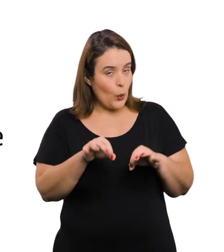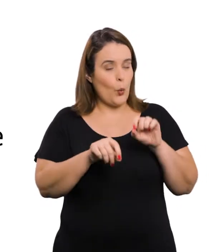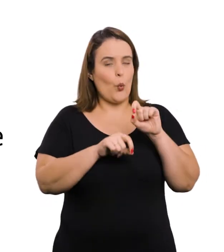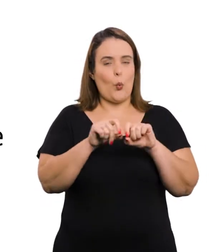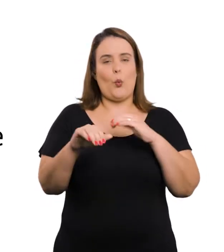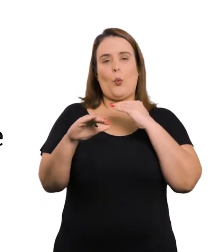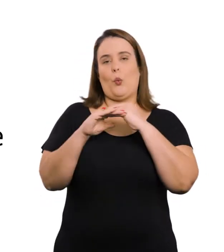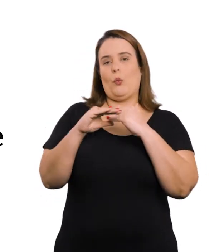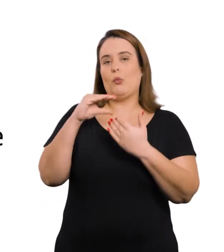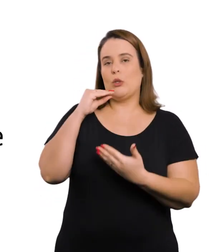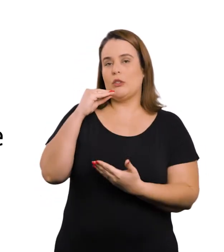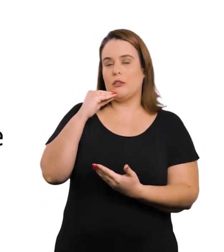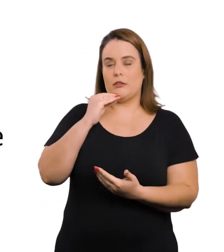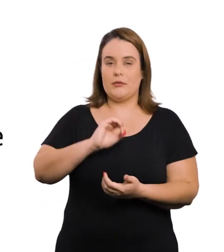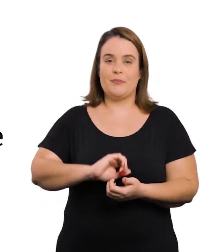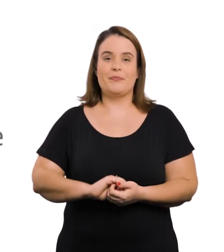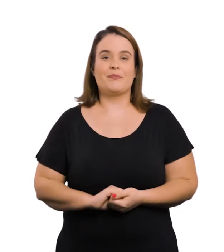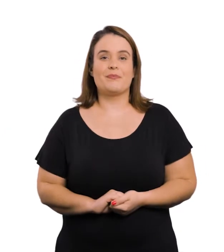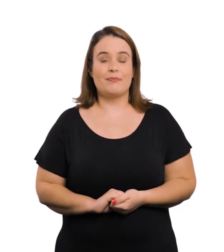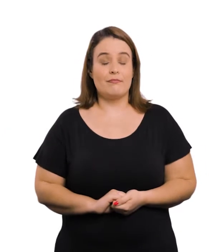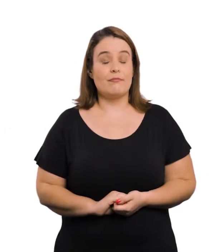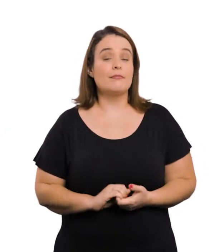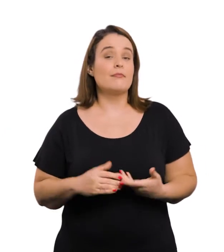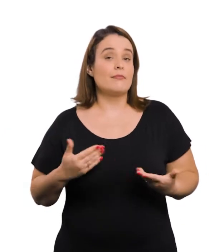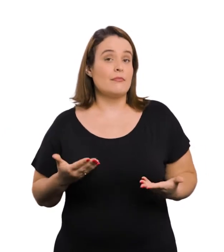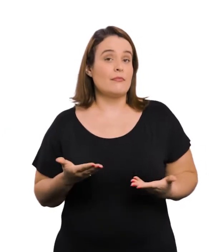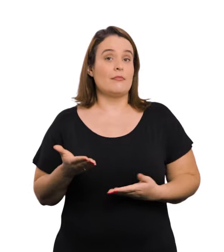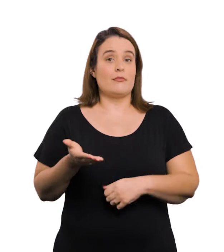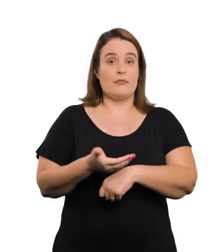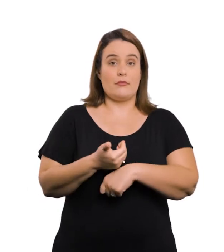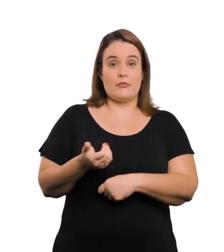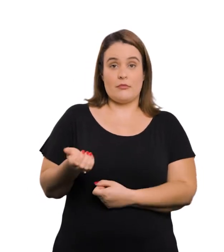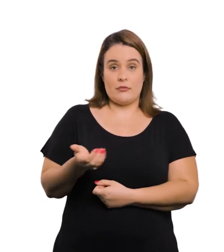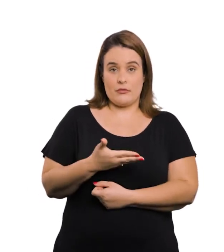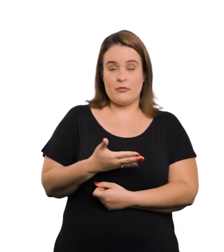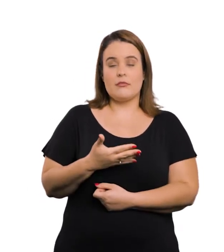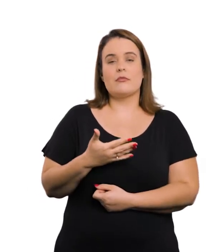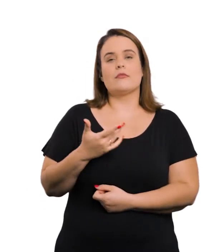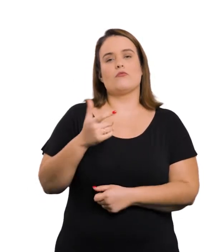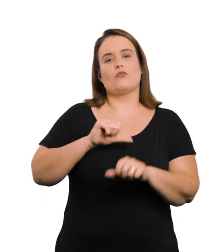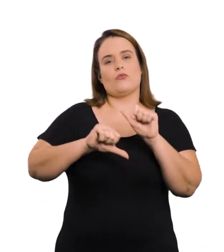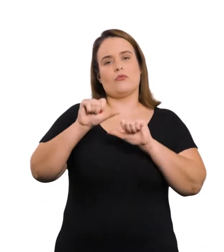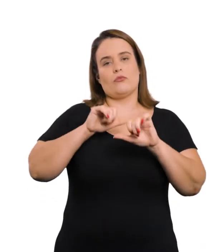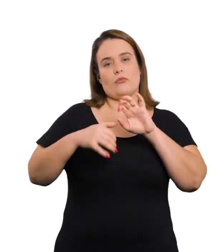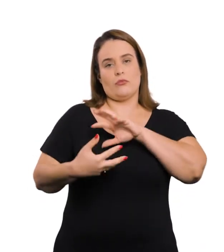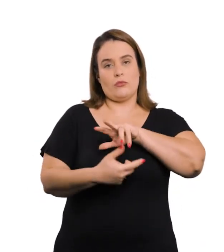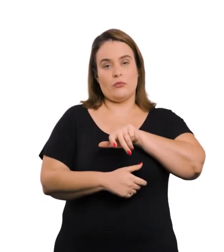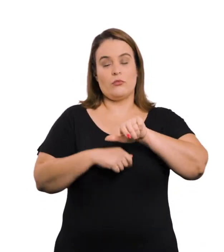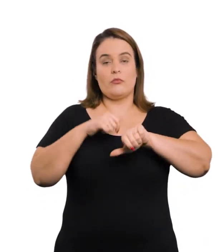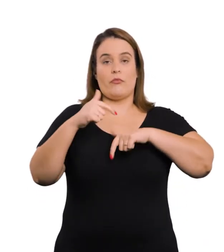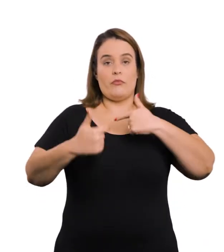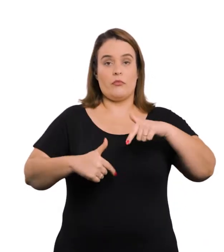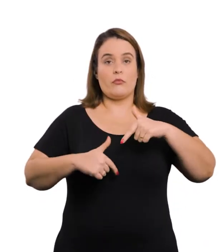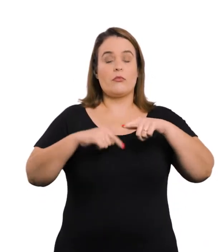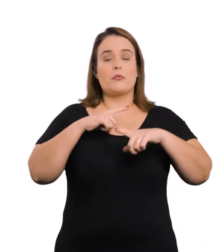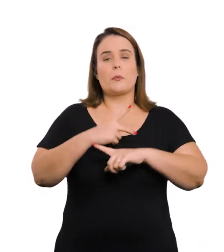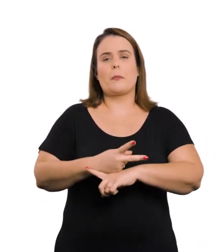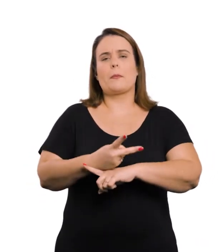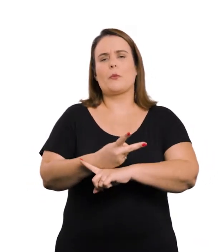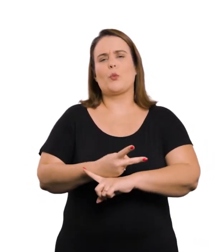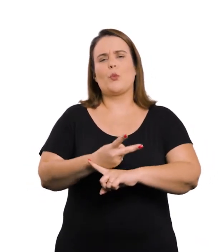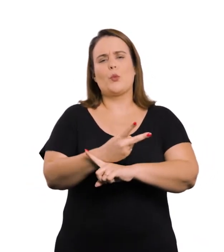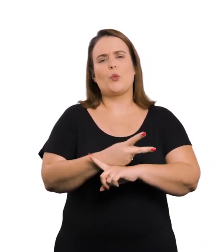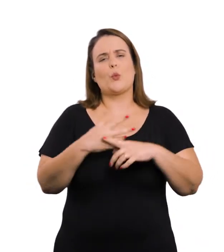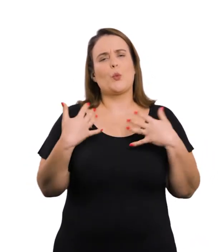garantida a equiparação de oportunidades. Ultimamente, em virtude das mudanças no mundo do trabalho, existe uma